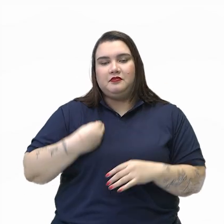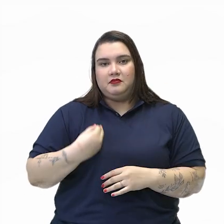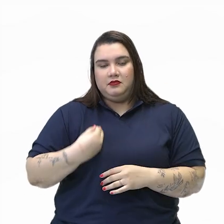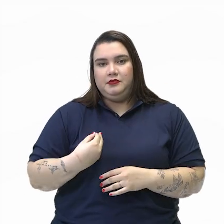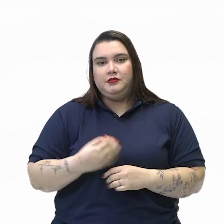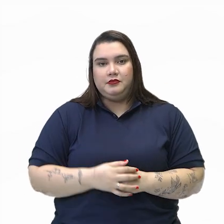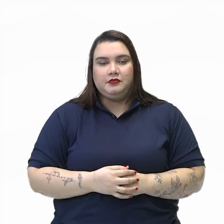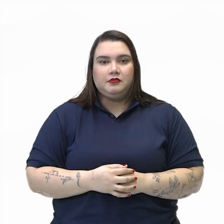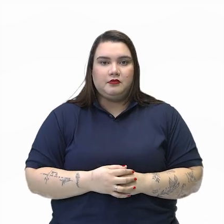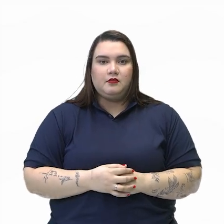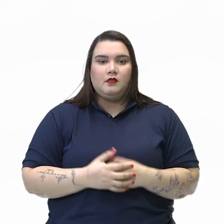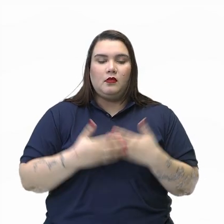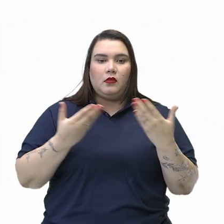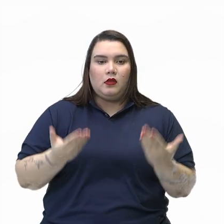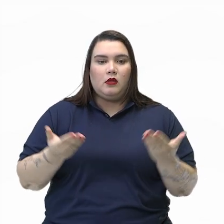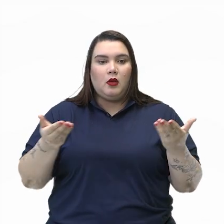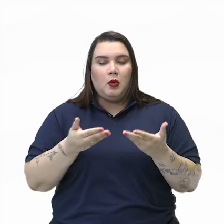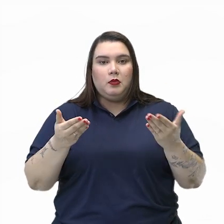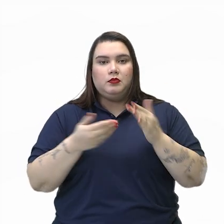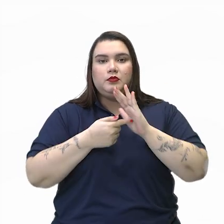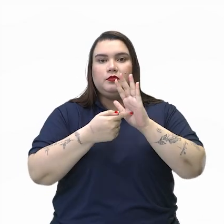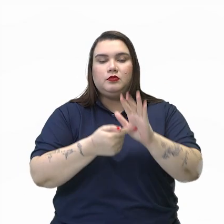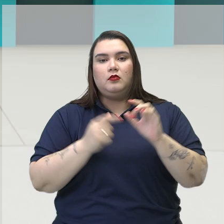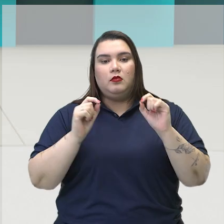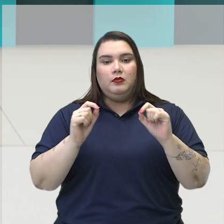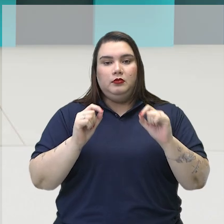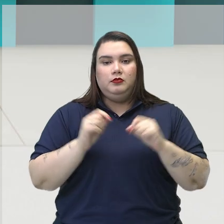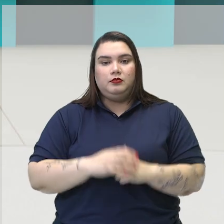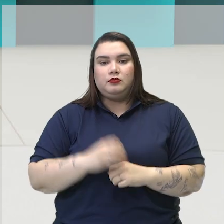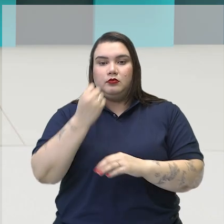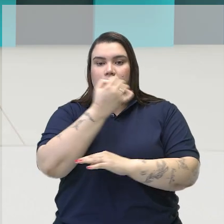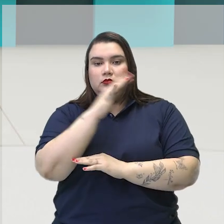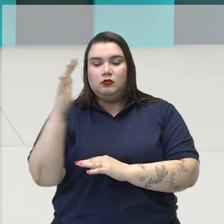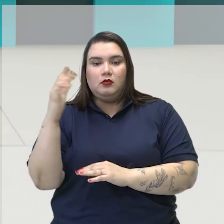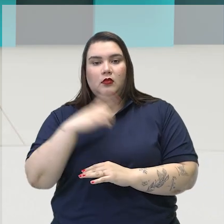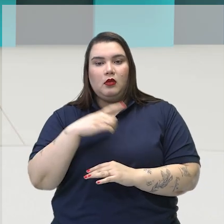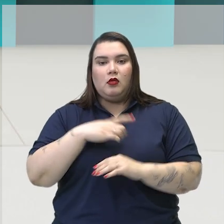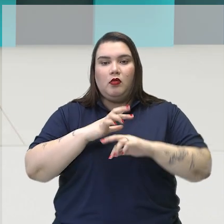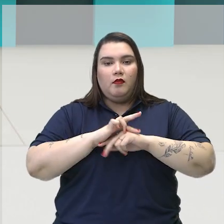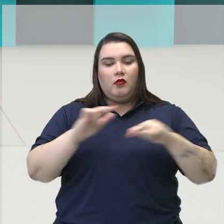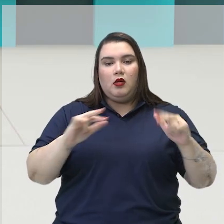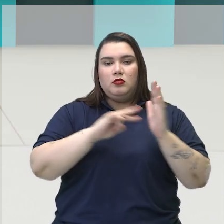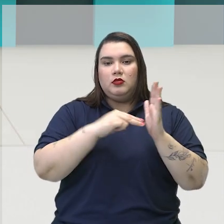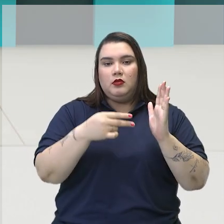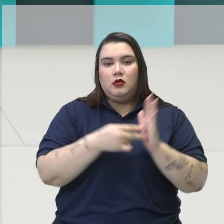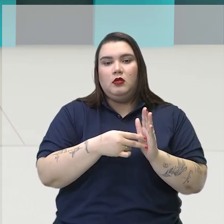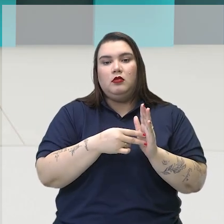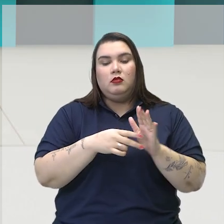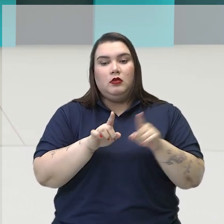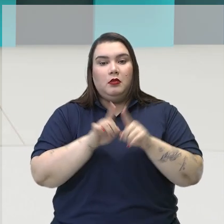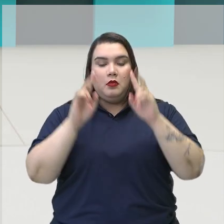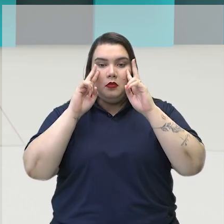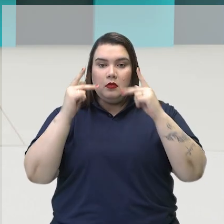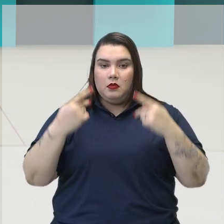cérebro. Então, aqui vamos olhar que a natureza ela é repleta de significações.